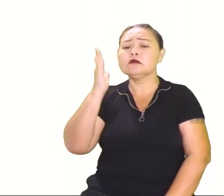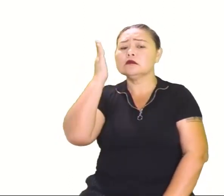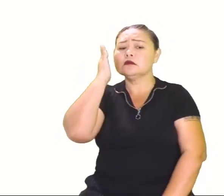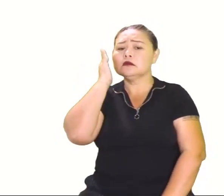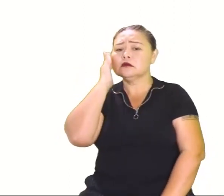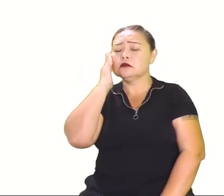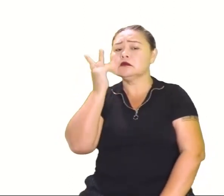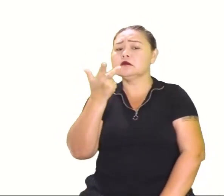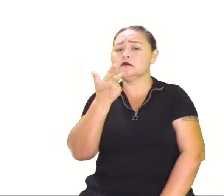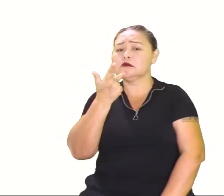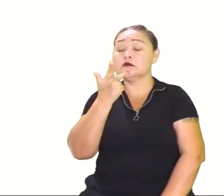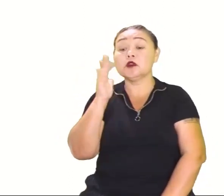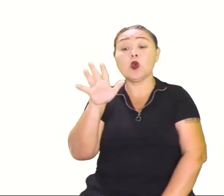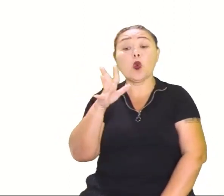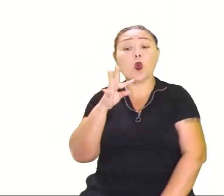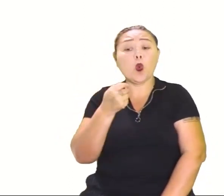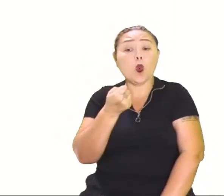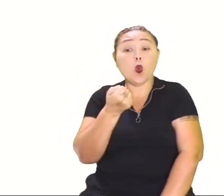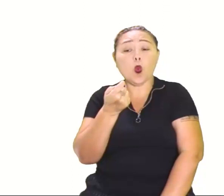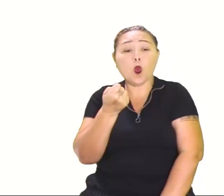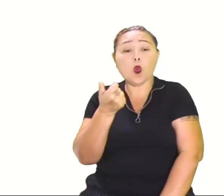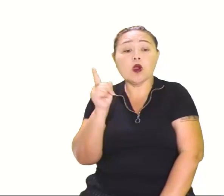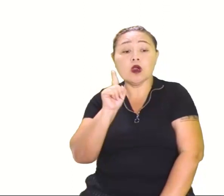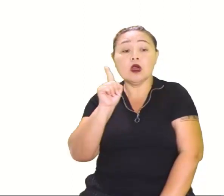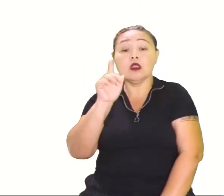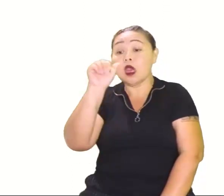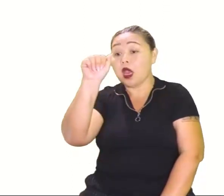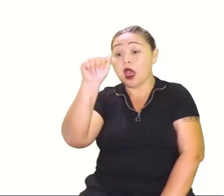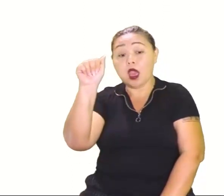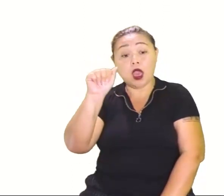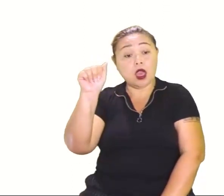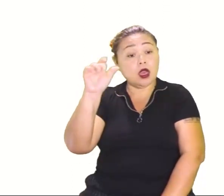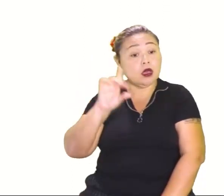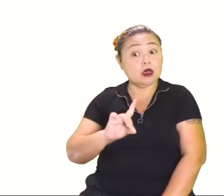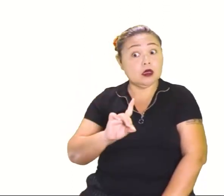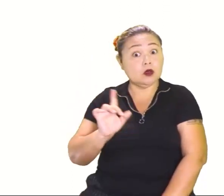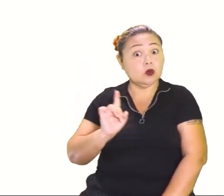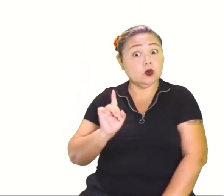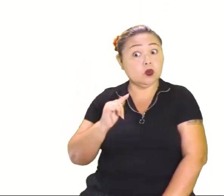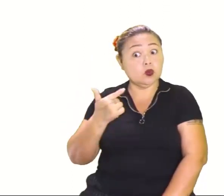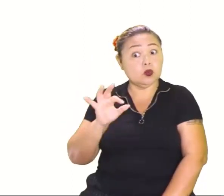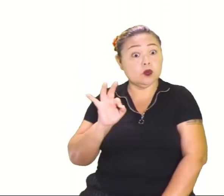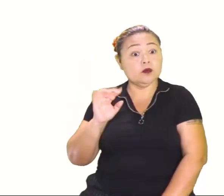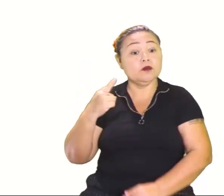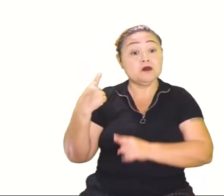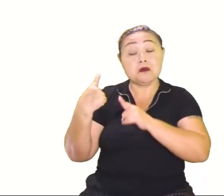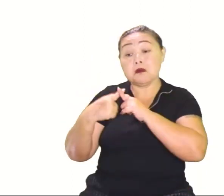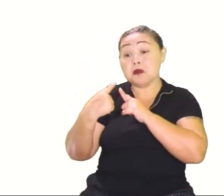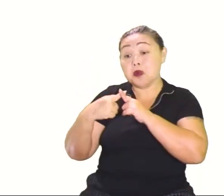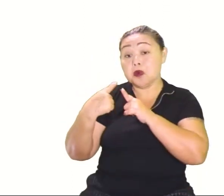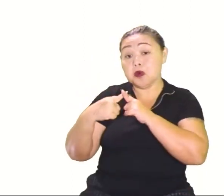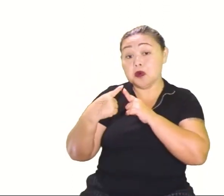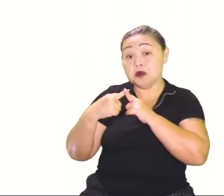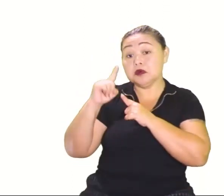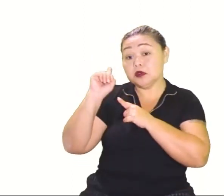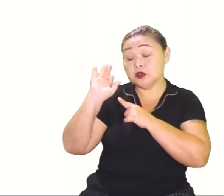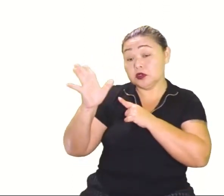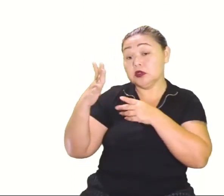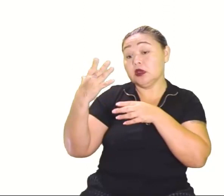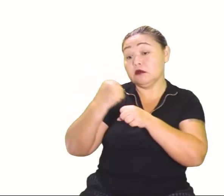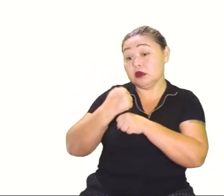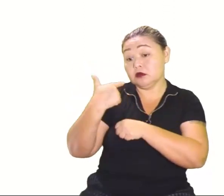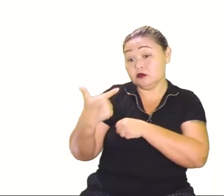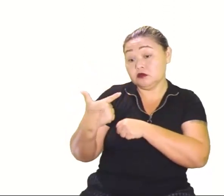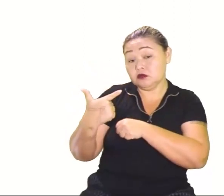já posso afirmar quase com certeza que não vai ser nem a A e nem a D. Né? Porque primeiro que já tem um mais 2 aqui